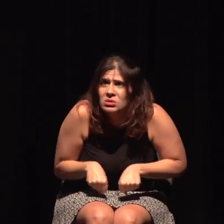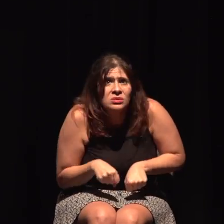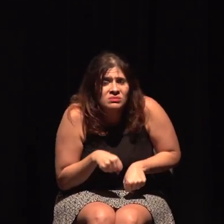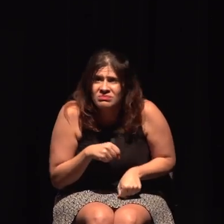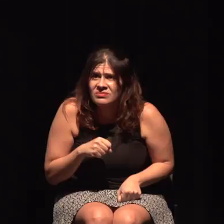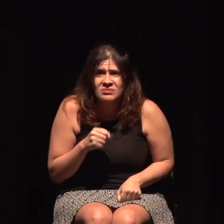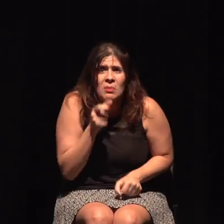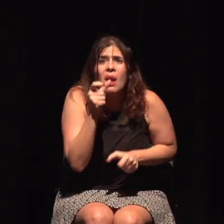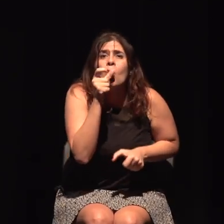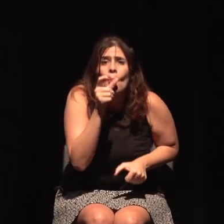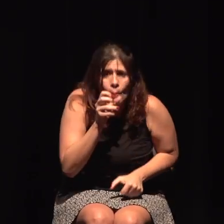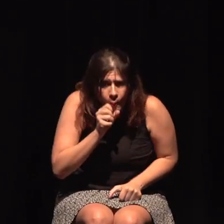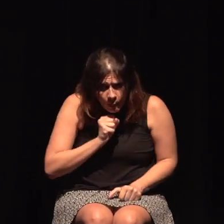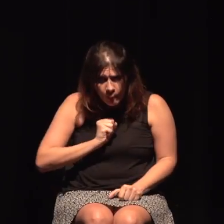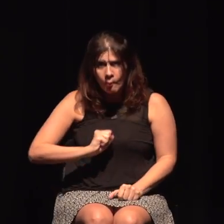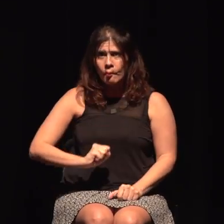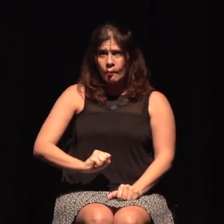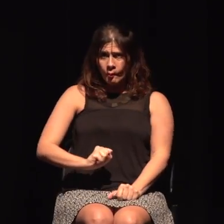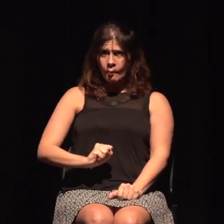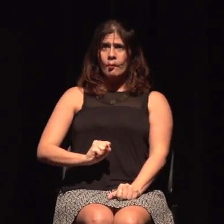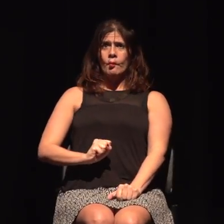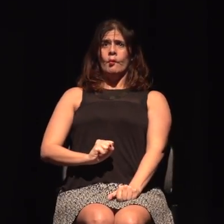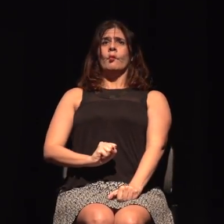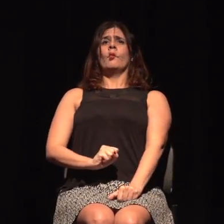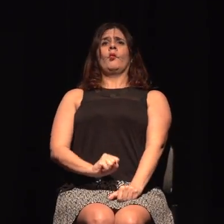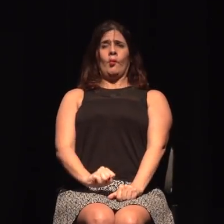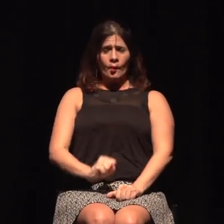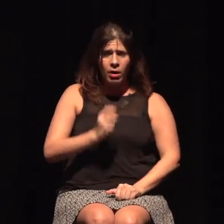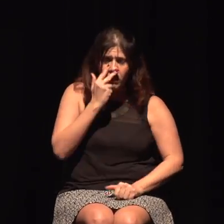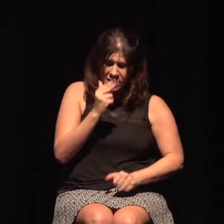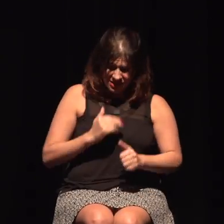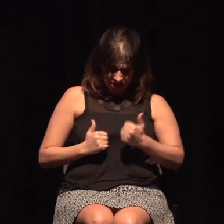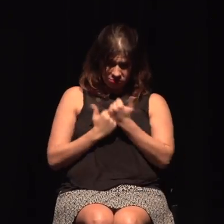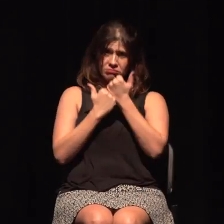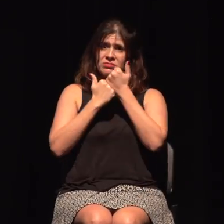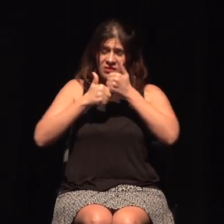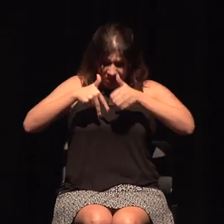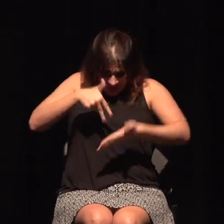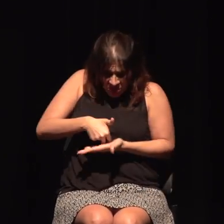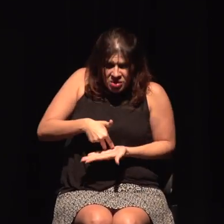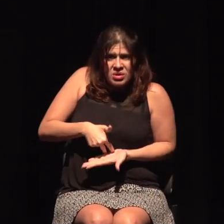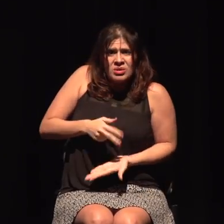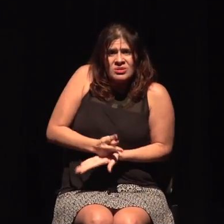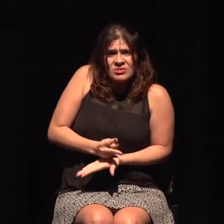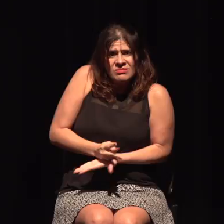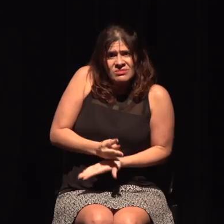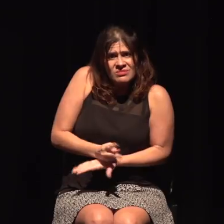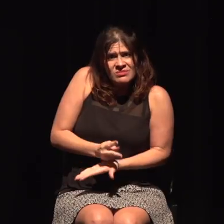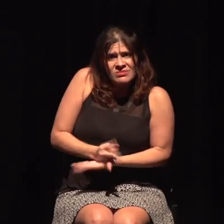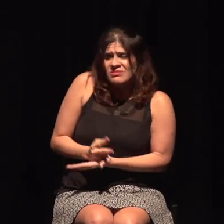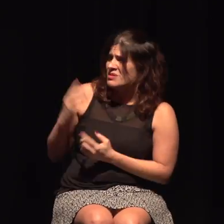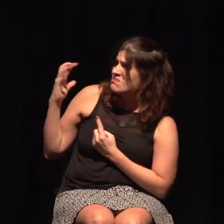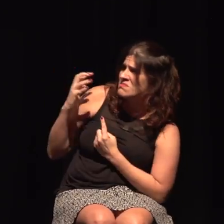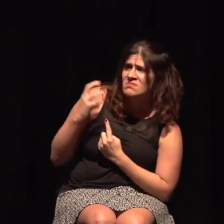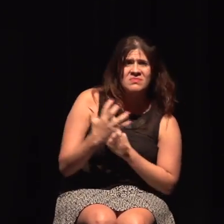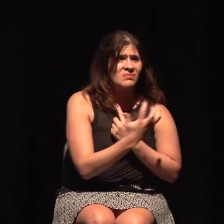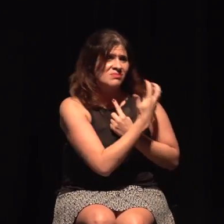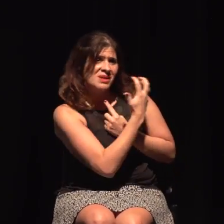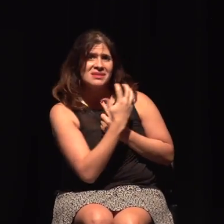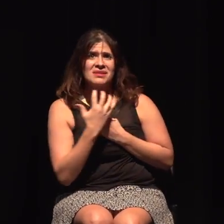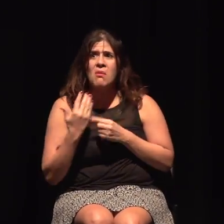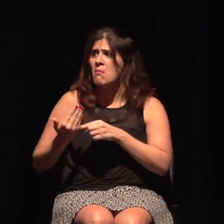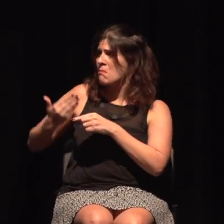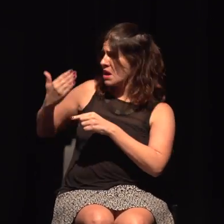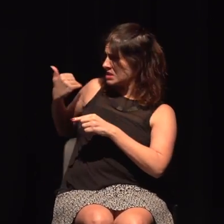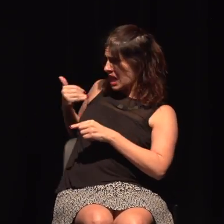de palavras diante da boca que te empurra para trás. E as forças se equivalem e se fica no mesmo lugar, como se fosse suportável a